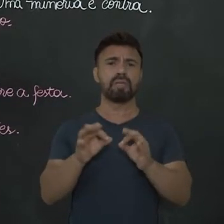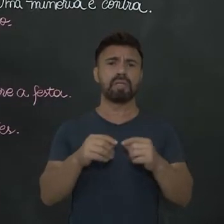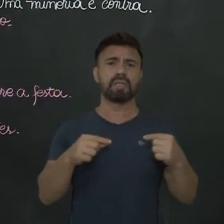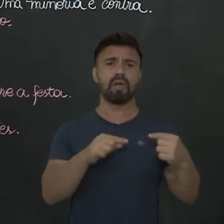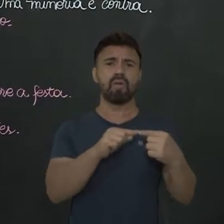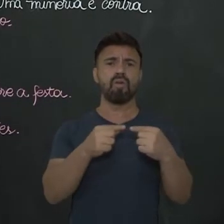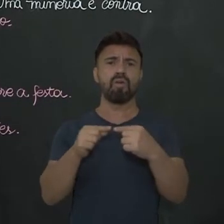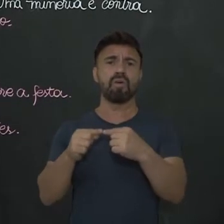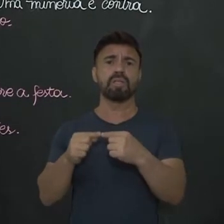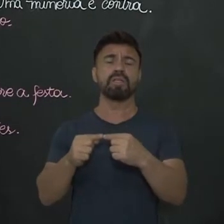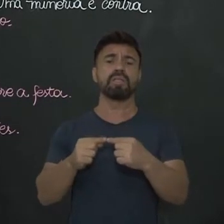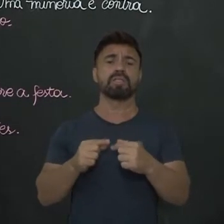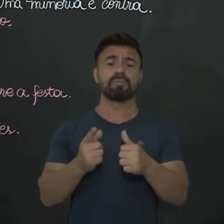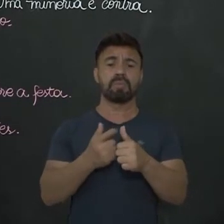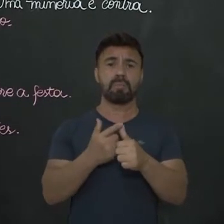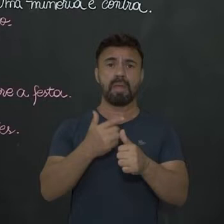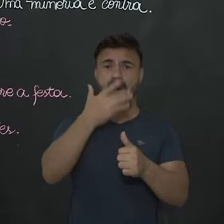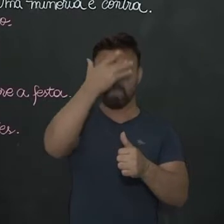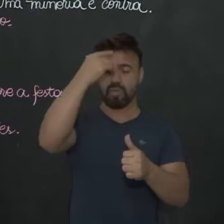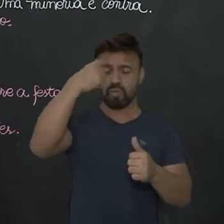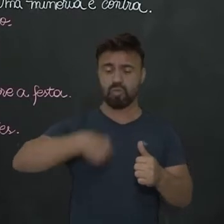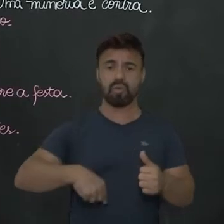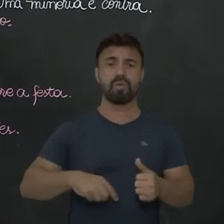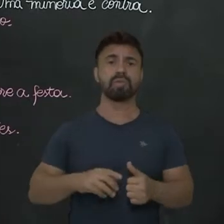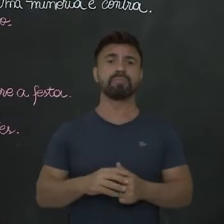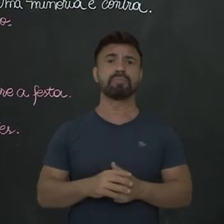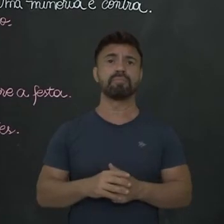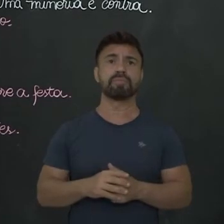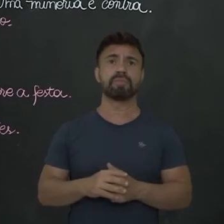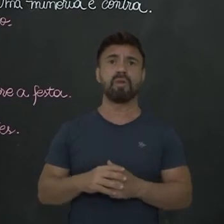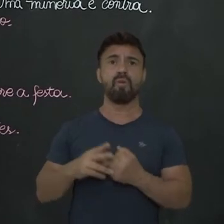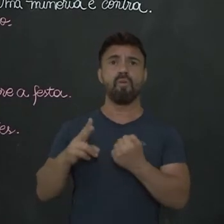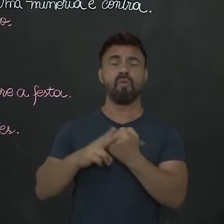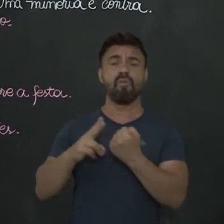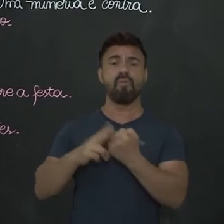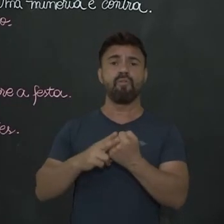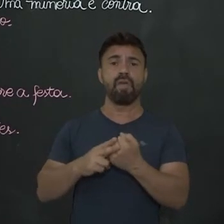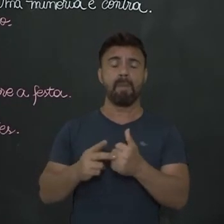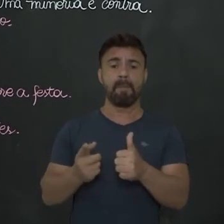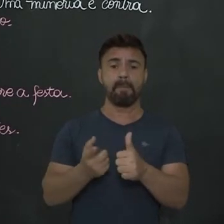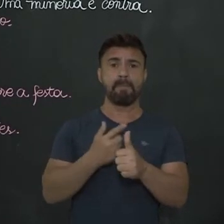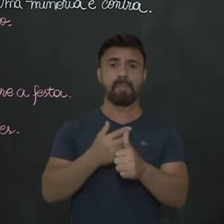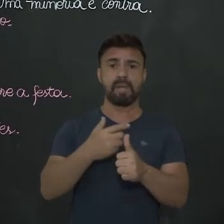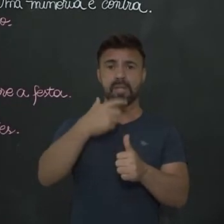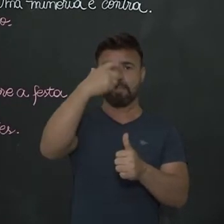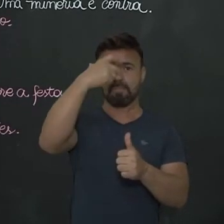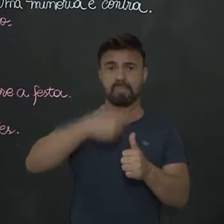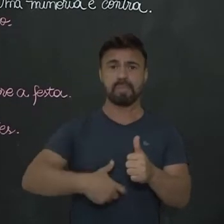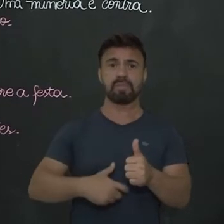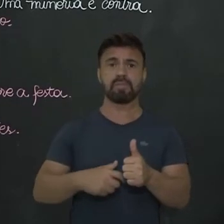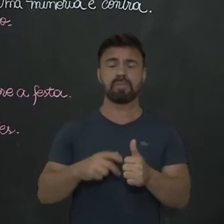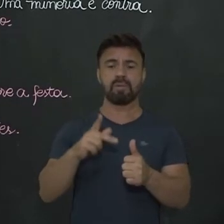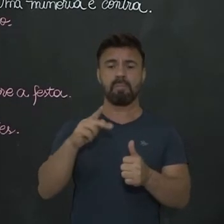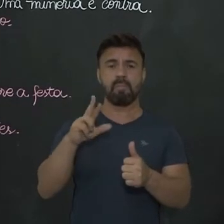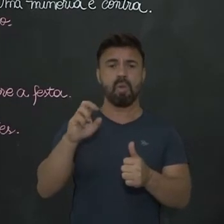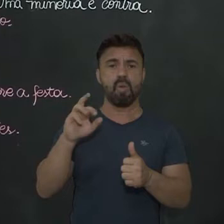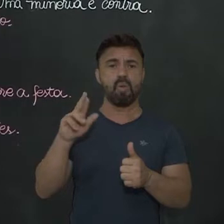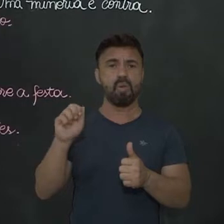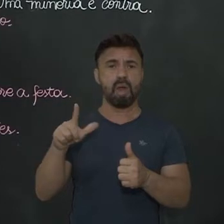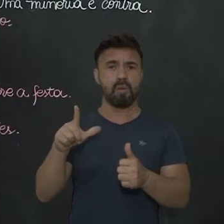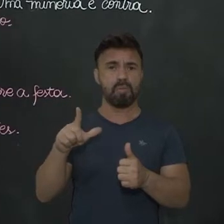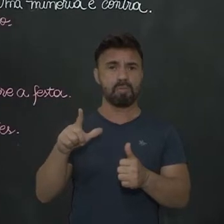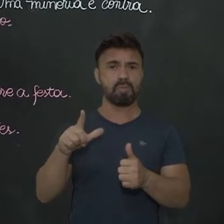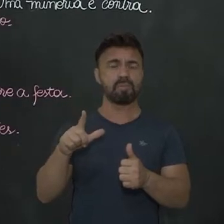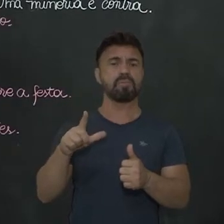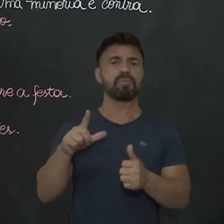essa concordância? A primeira pessoa do plural. Perceba que o verbo fica na primeira pessoa do plural. Então,